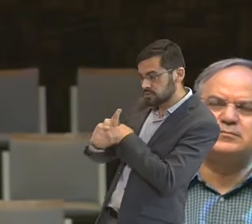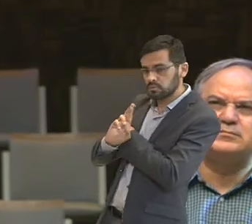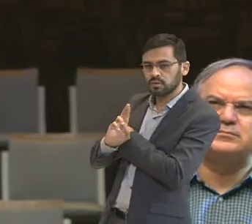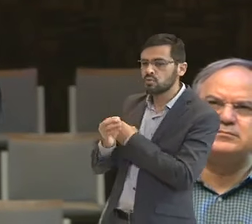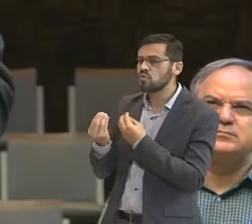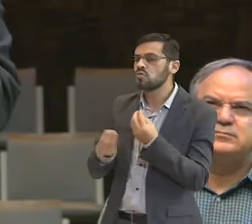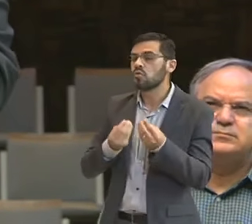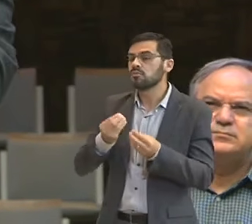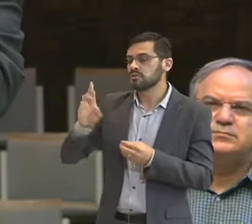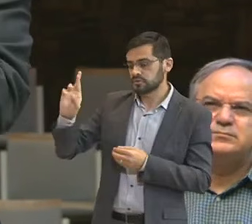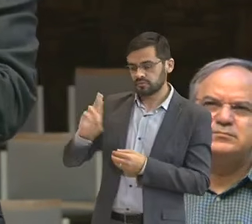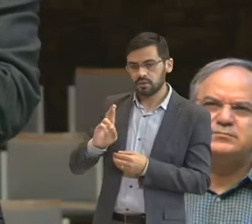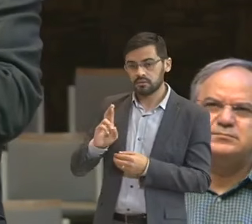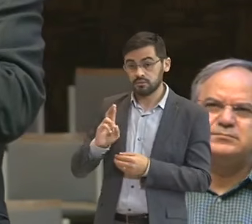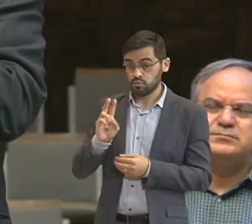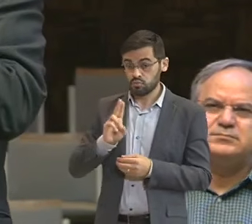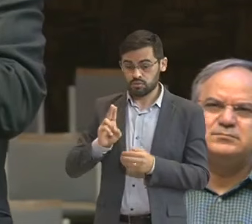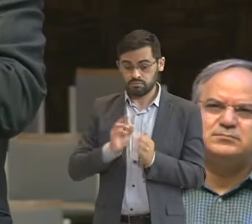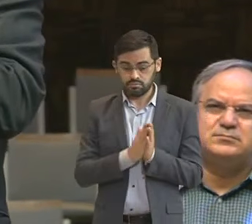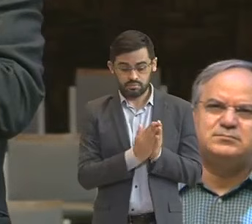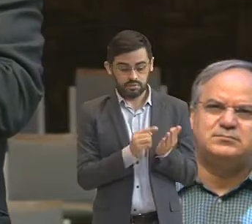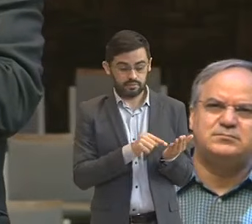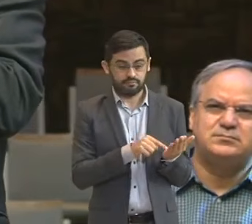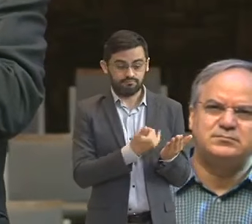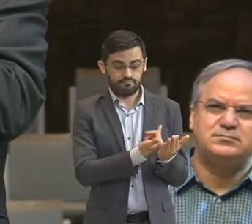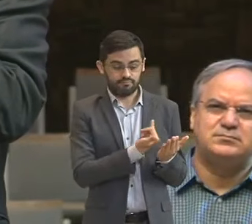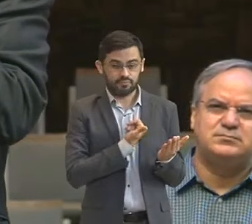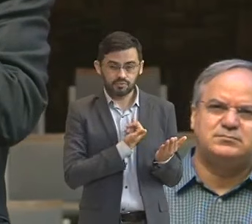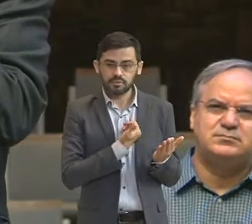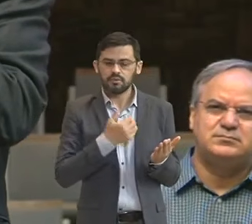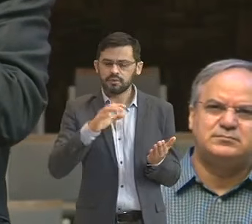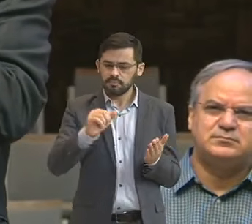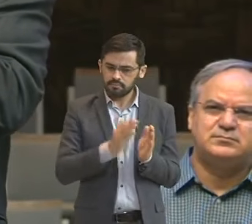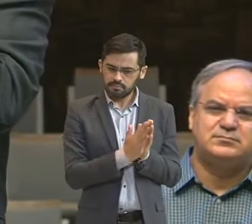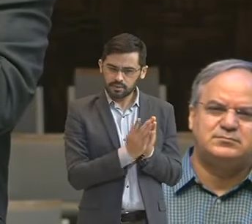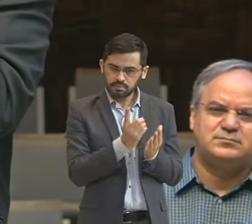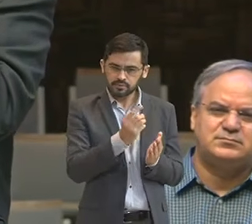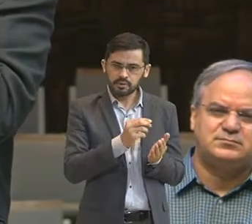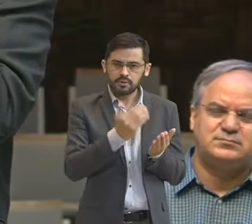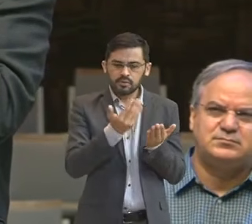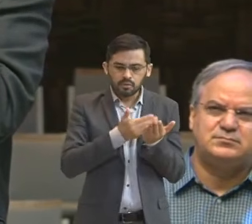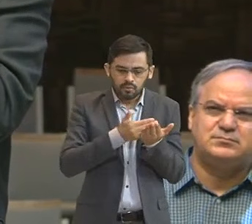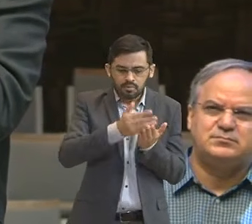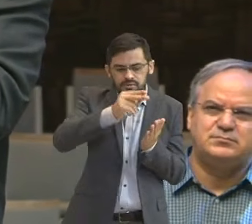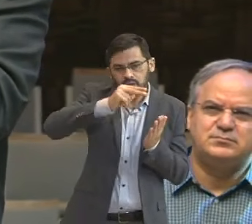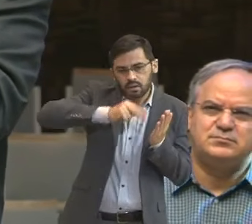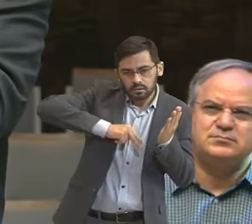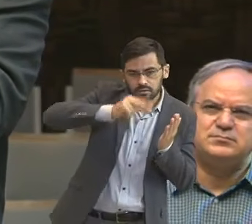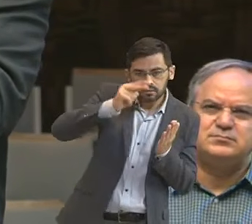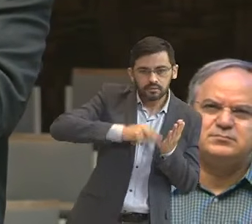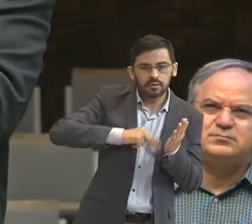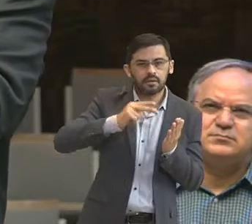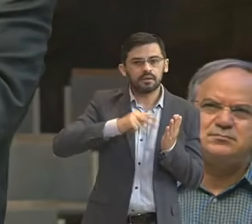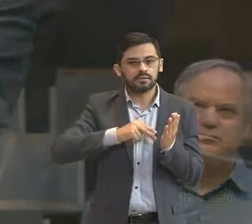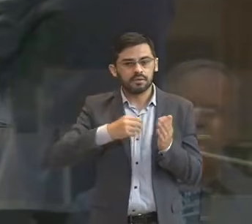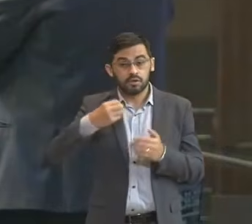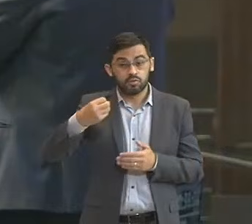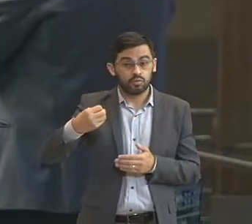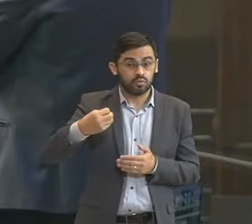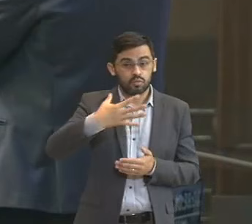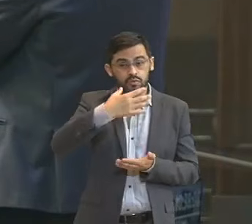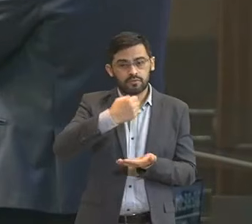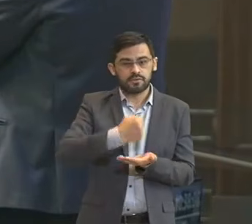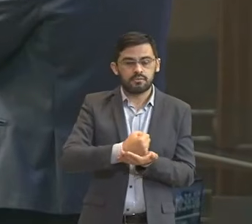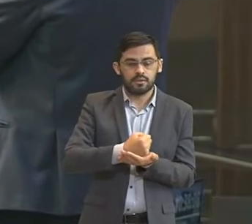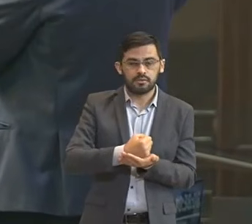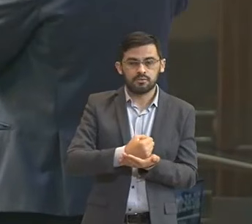Deus fala com a gente? Pela Bíblia. Então pega a sua Bíblia e começa a ler a Bíblia, não é? No Novo Testamento.